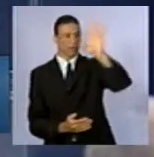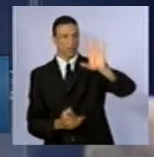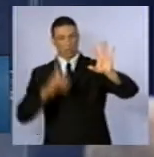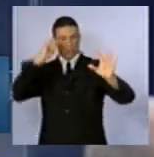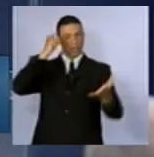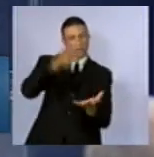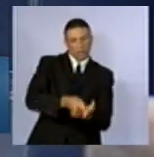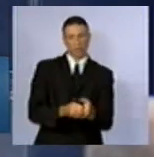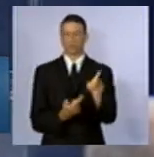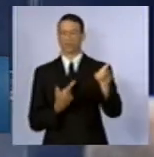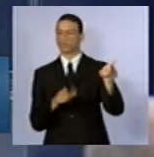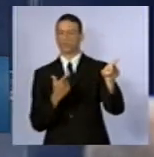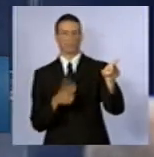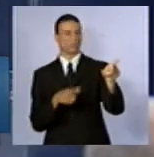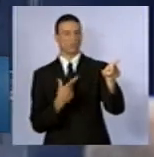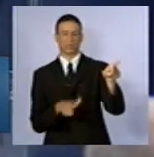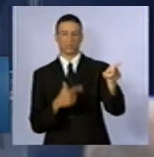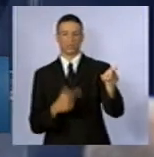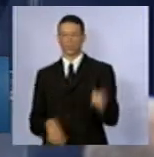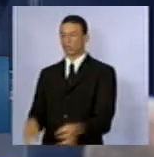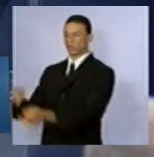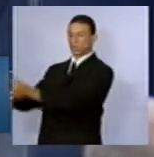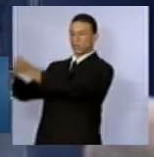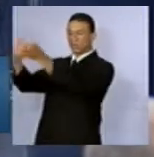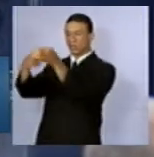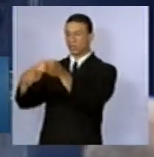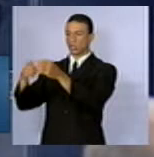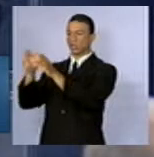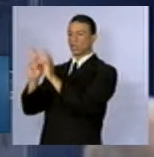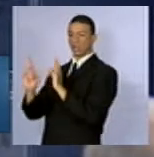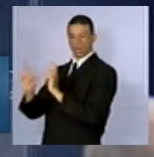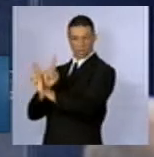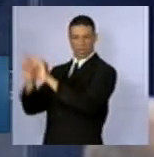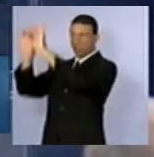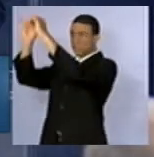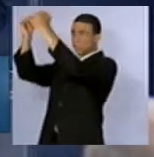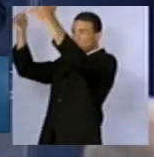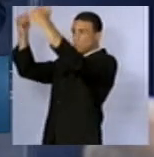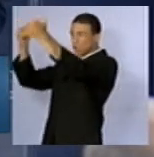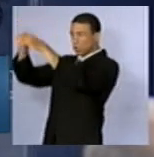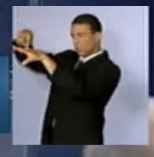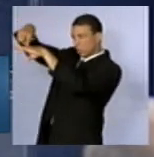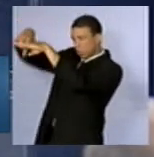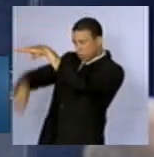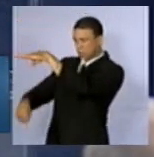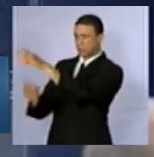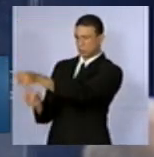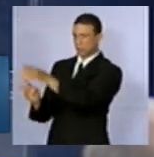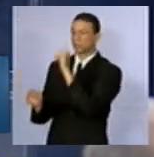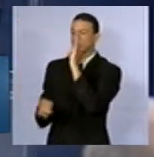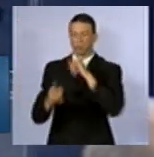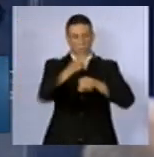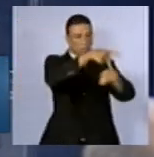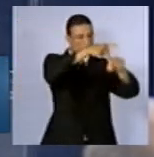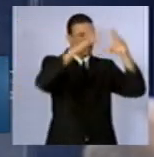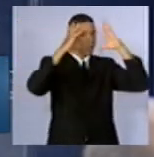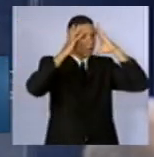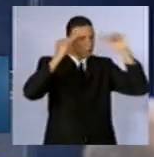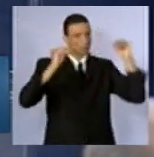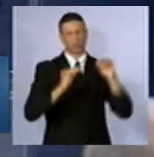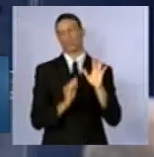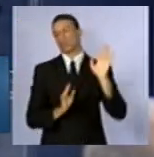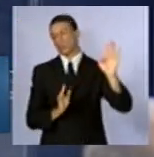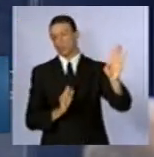que nas áreas urbanas toda a rede tem que ser subterrânea eu soube que na Holanda Holanda que é um